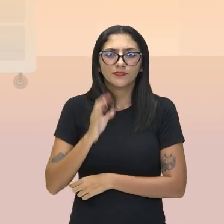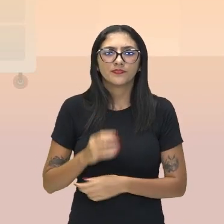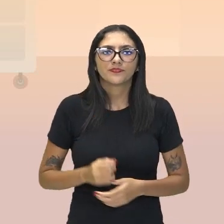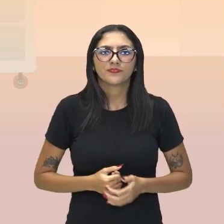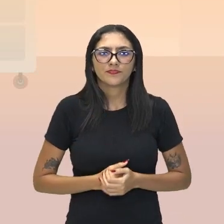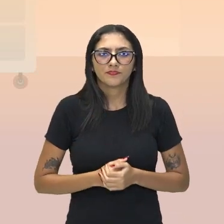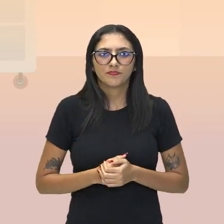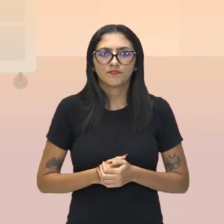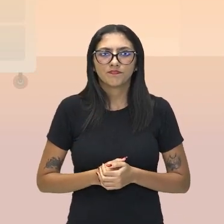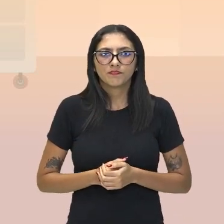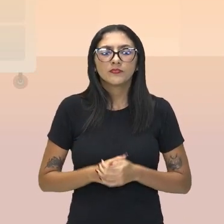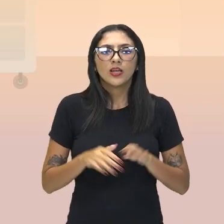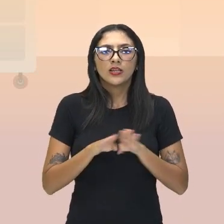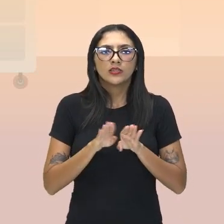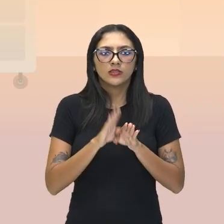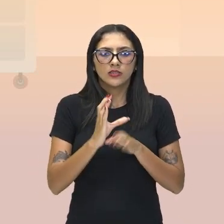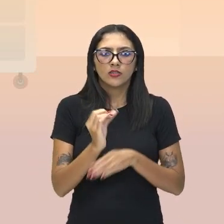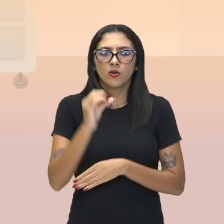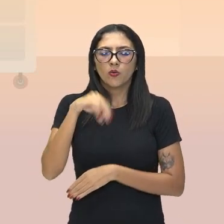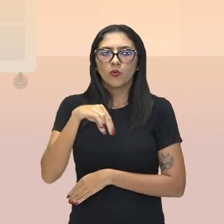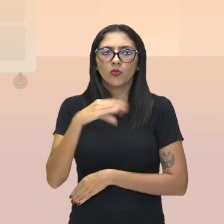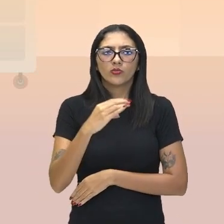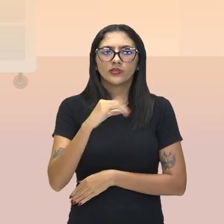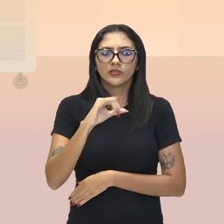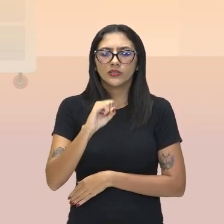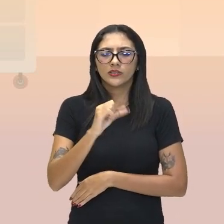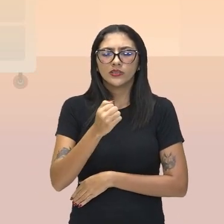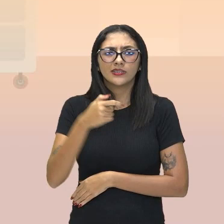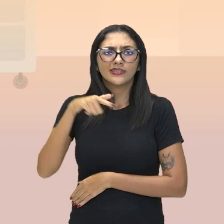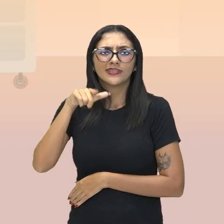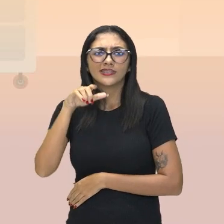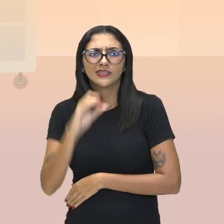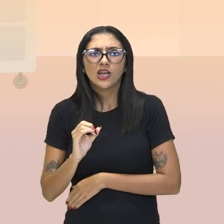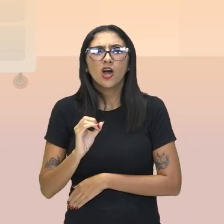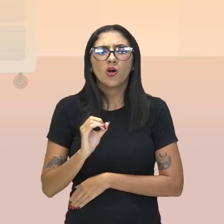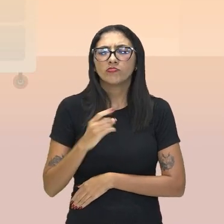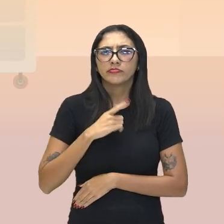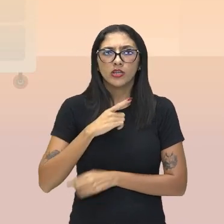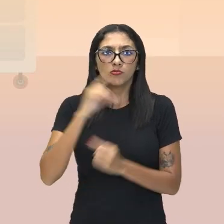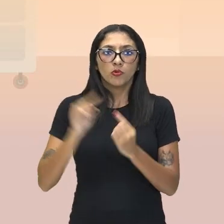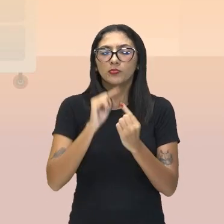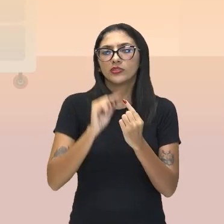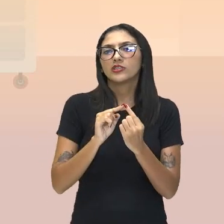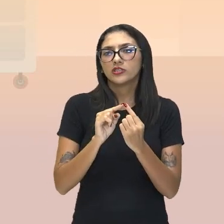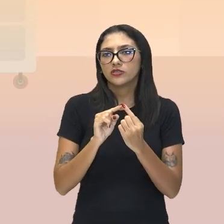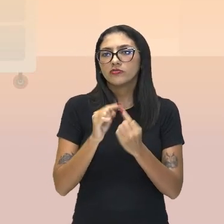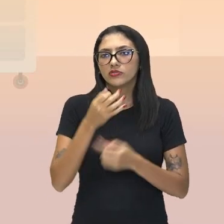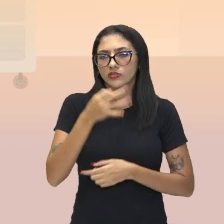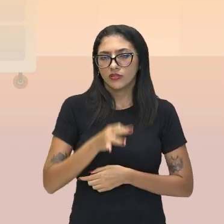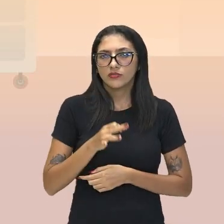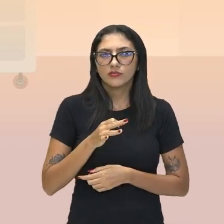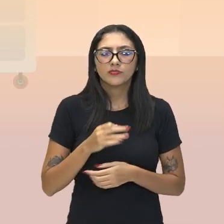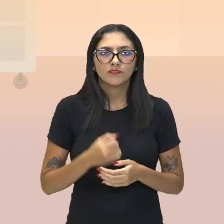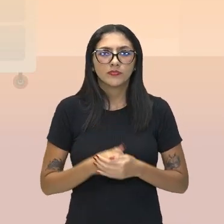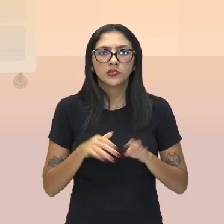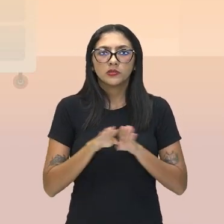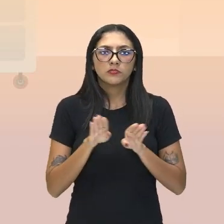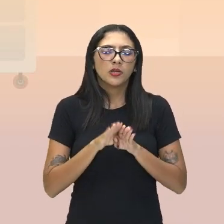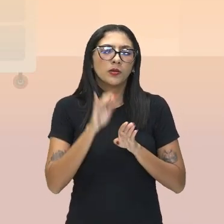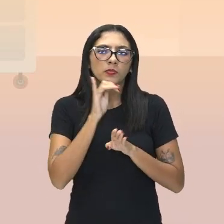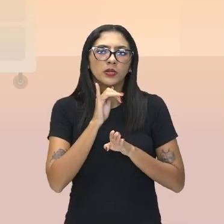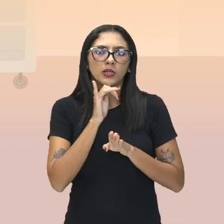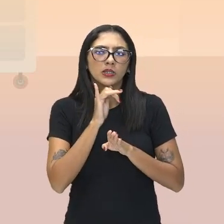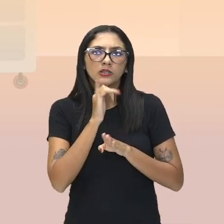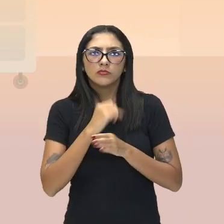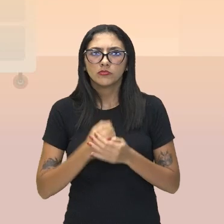temos uma concisão, algo mais, né, mais conciso, mais objetivo. Temos uma brevidade, uma economia